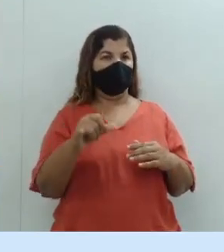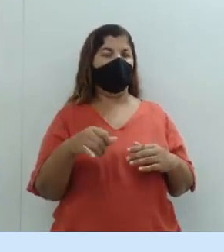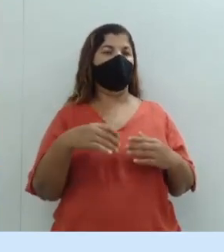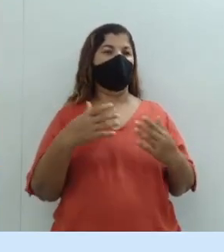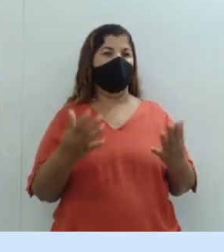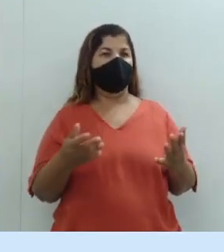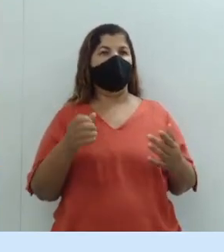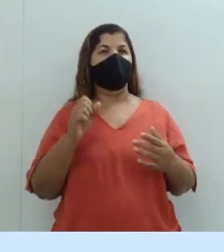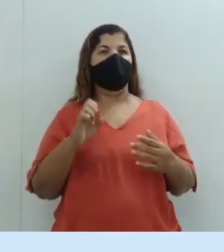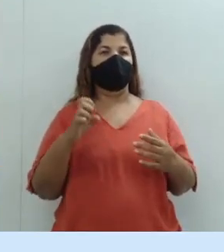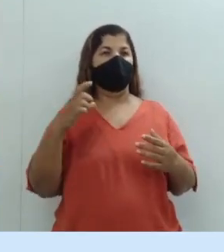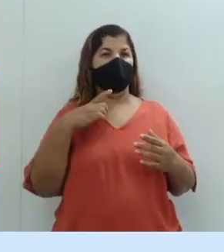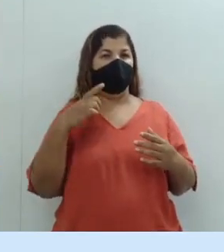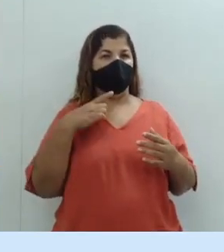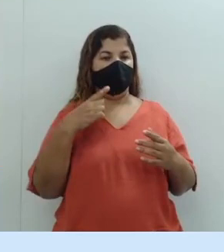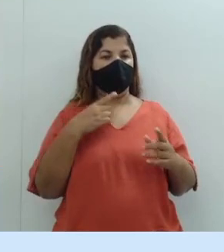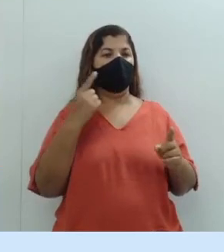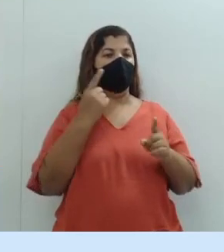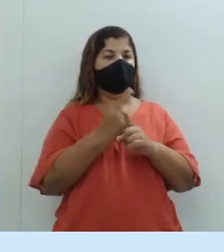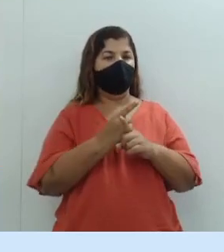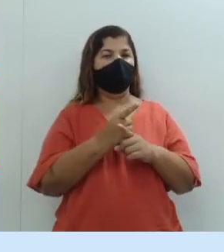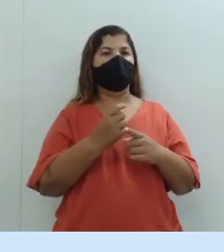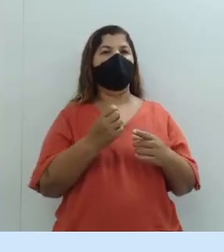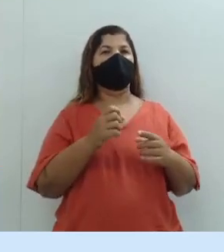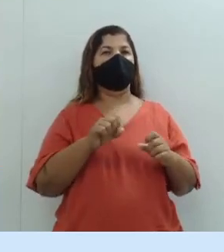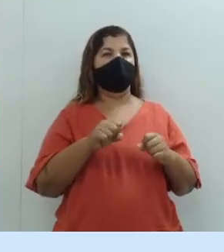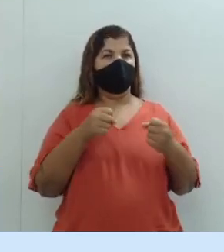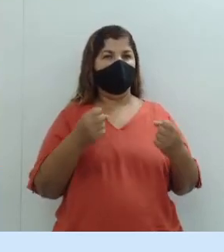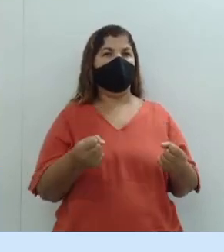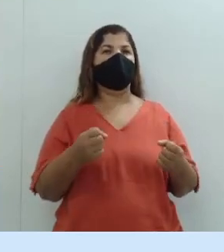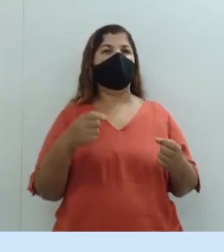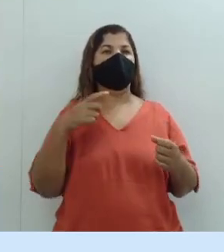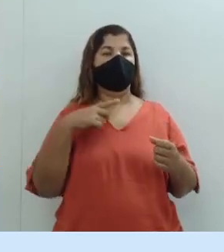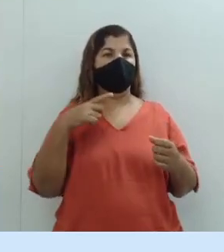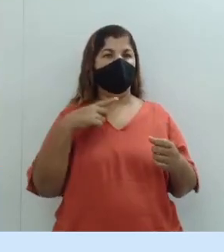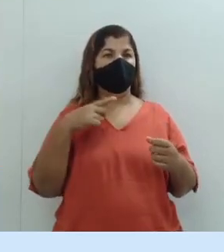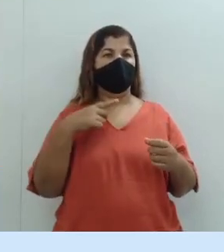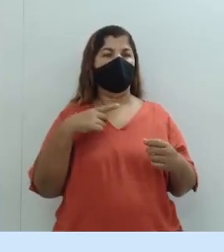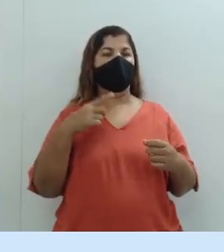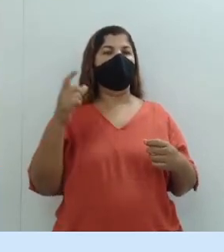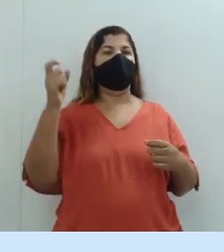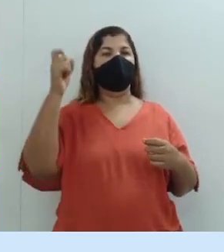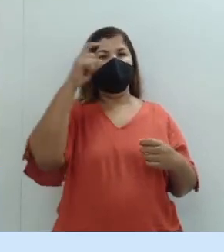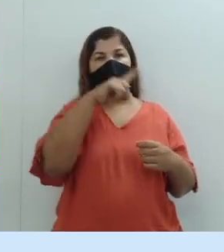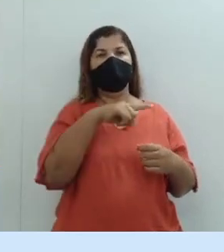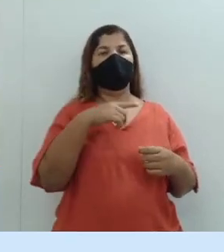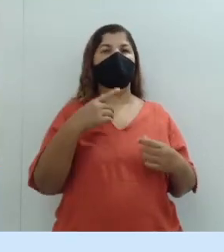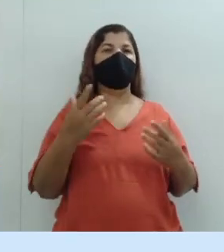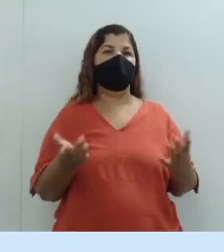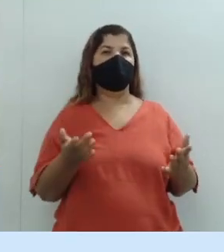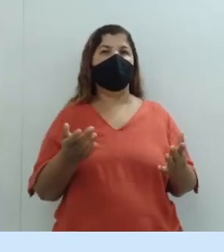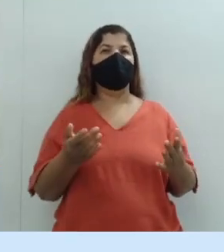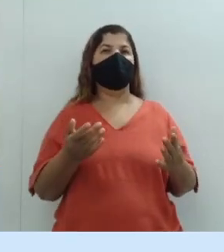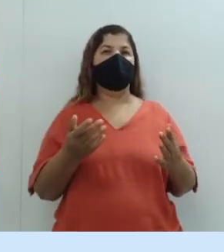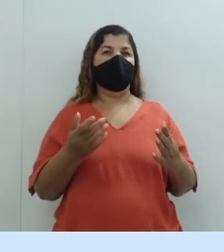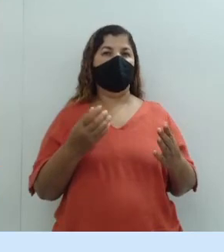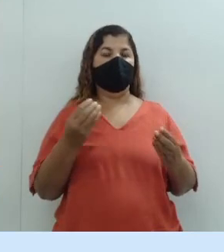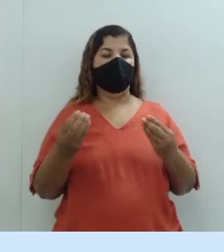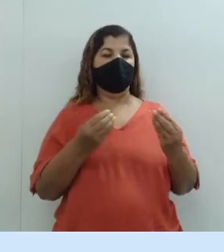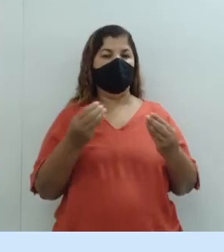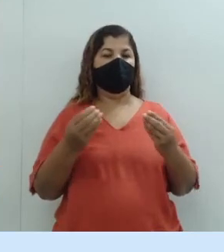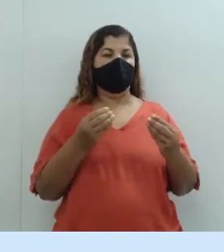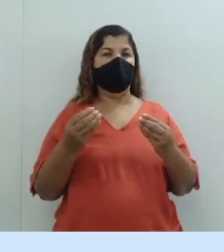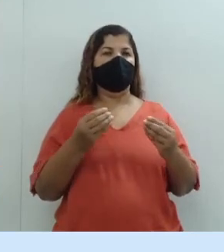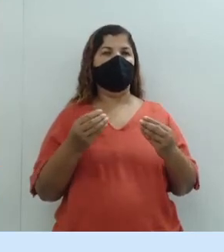ela encontra uma resistência, ela vai encontrar, justamente como o nome já diz, essa dificuldade, essa resistência da corrente